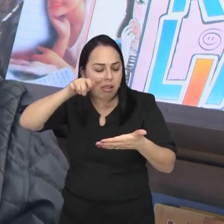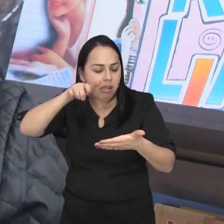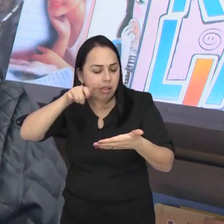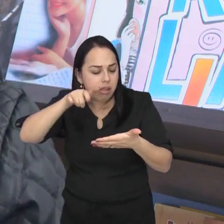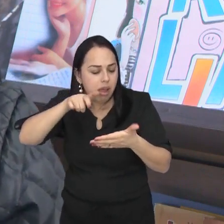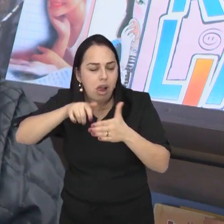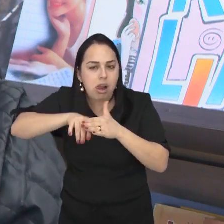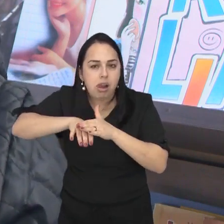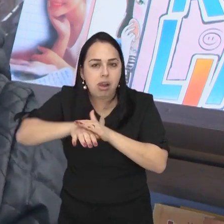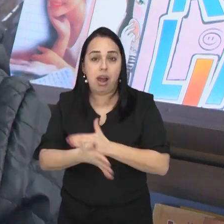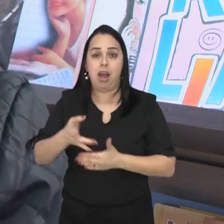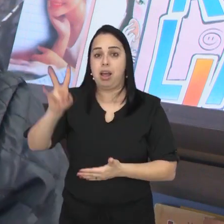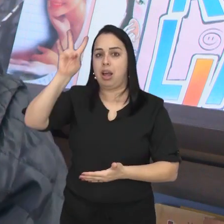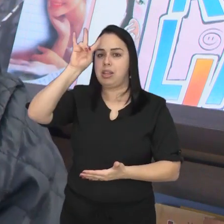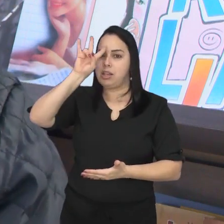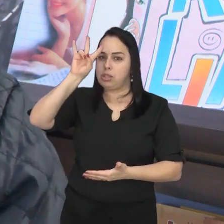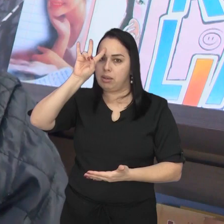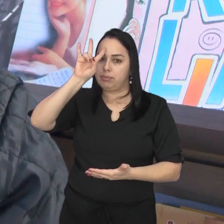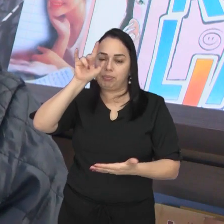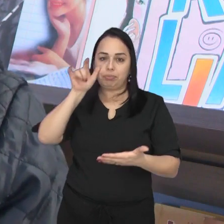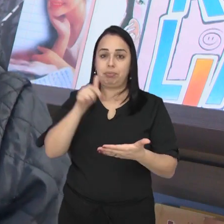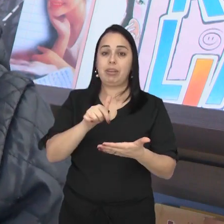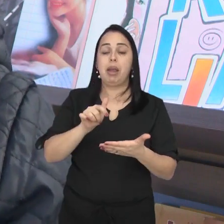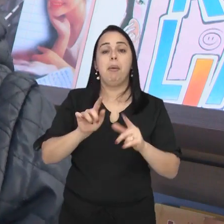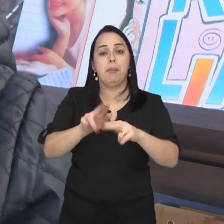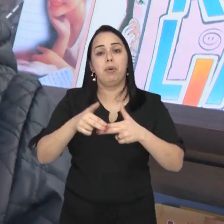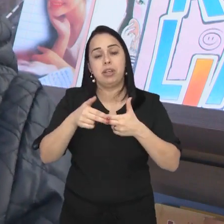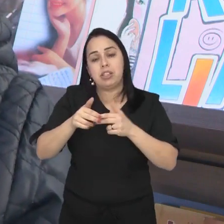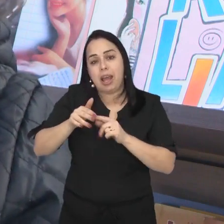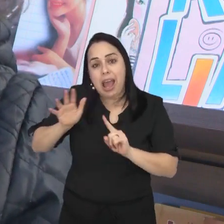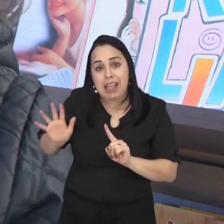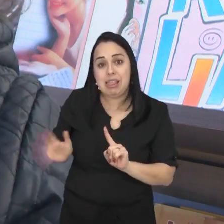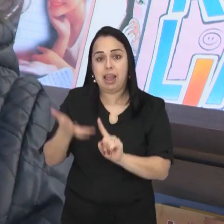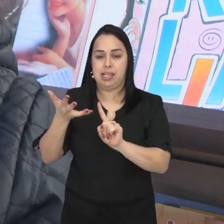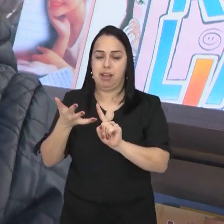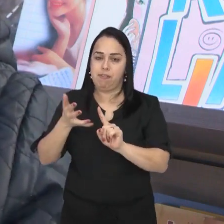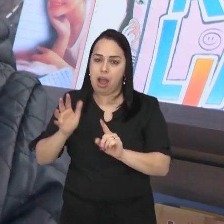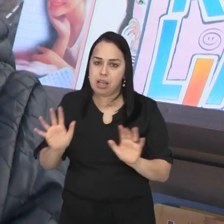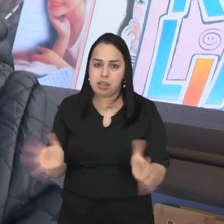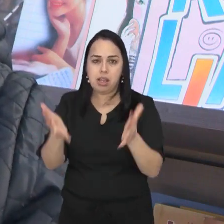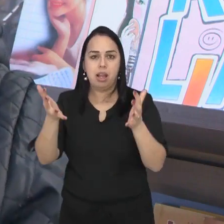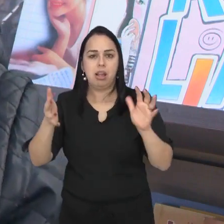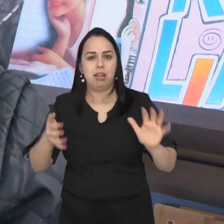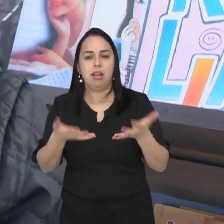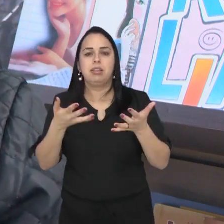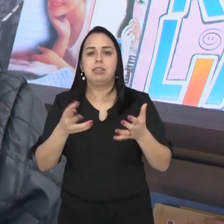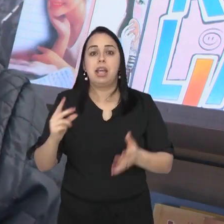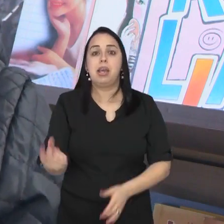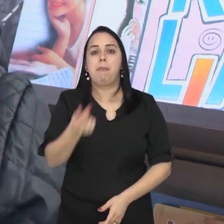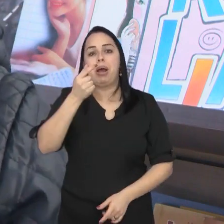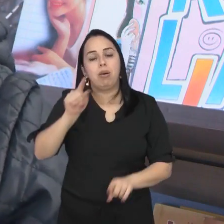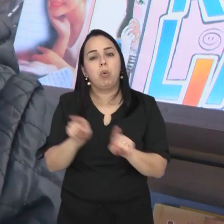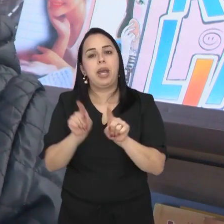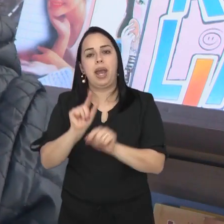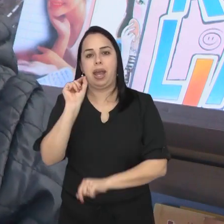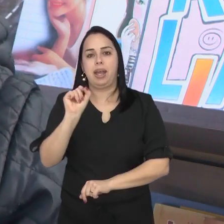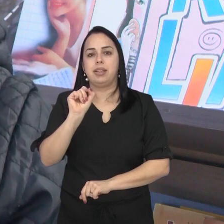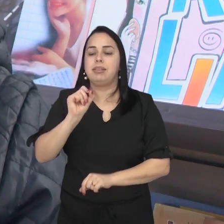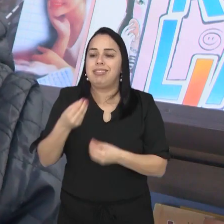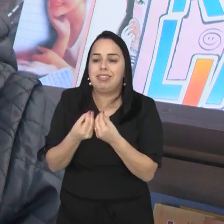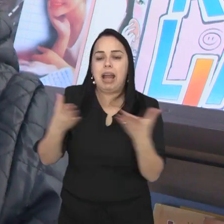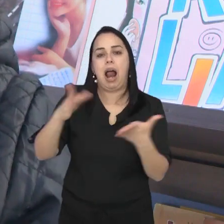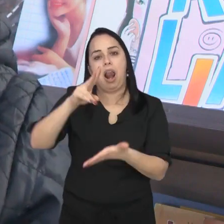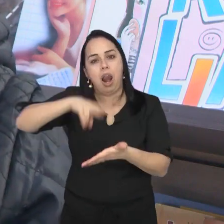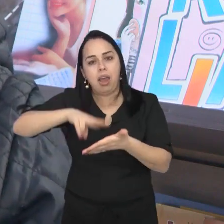vai embarcando na história, vai se interessando. Então, eu acho que o grande incentivo e a grande pegada é dar